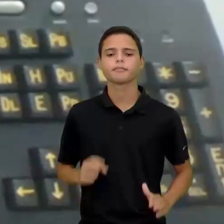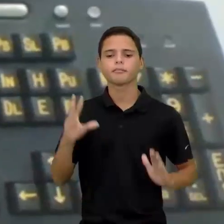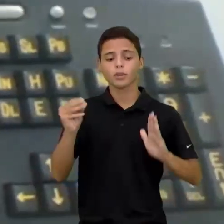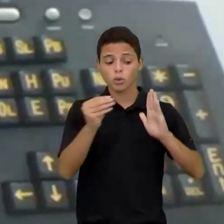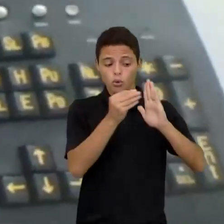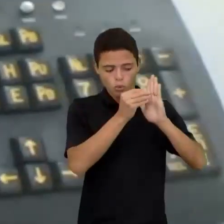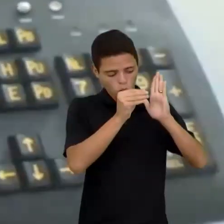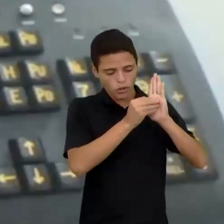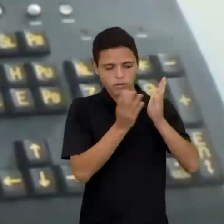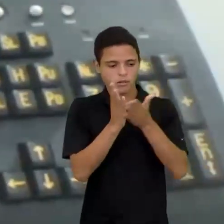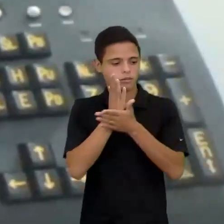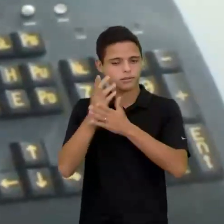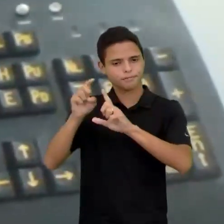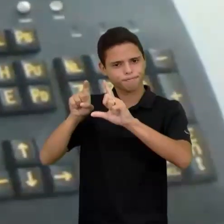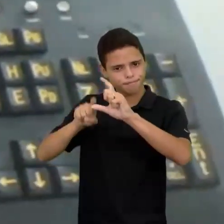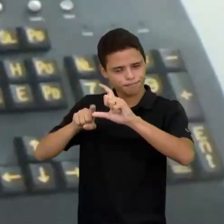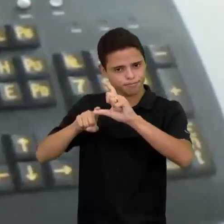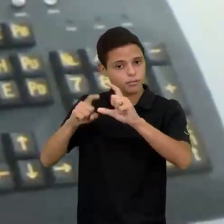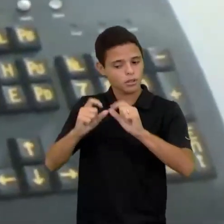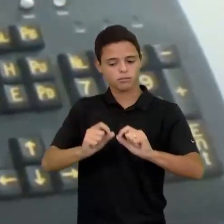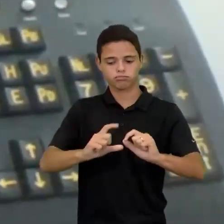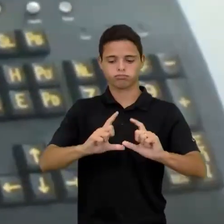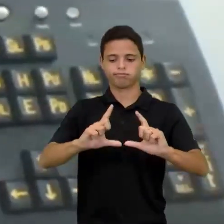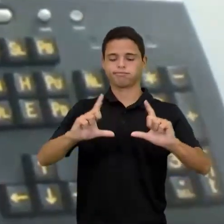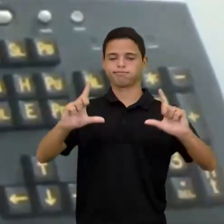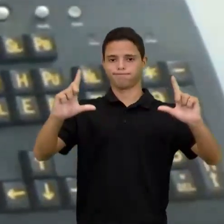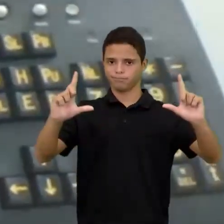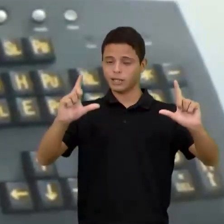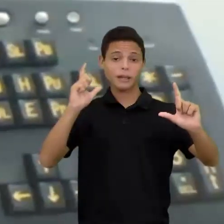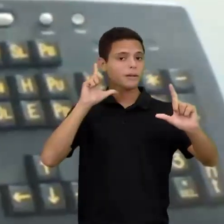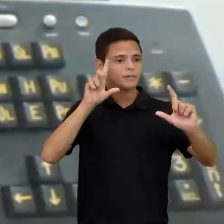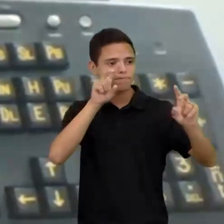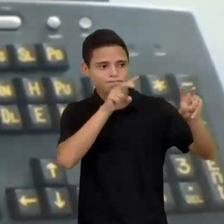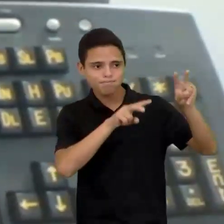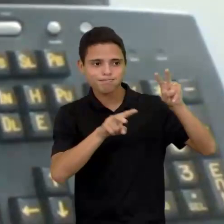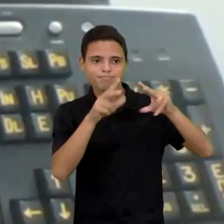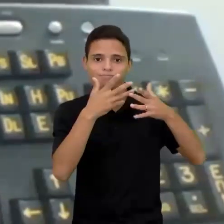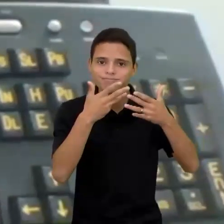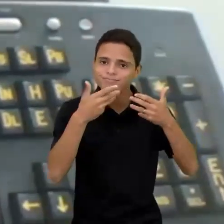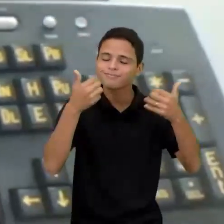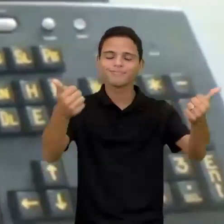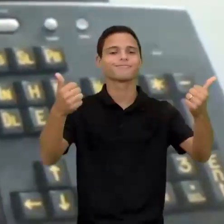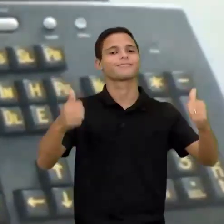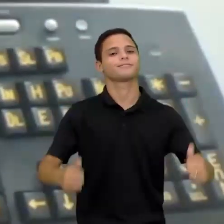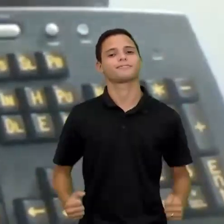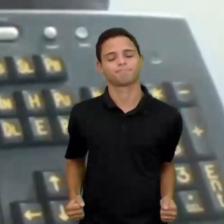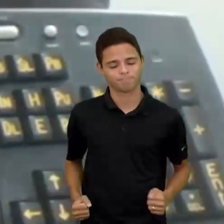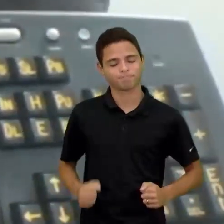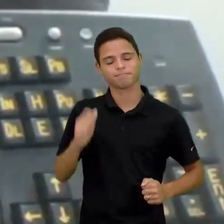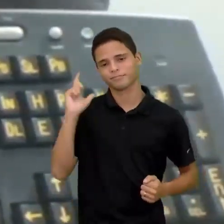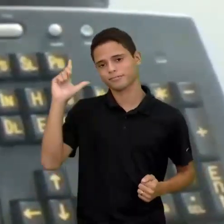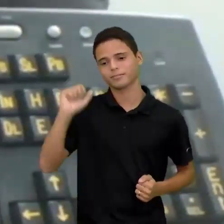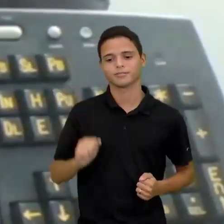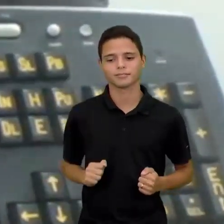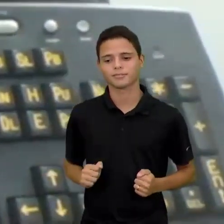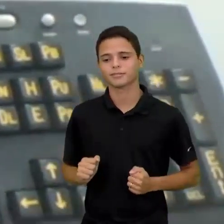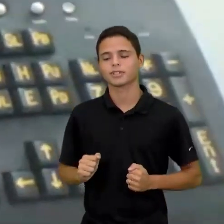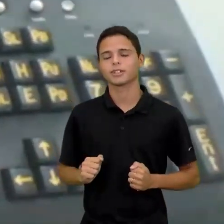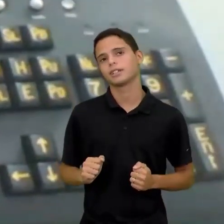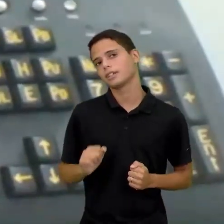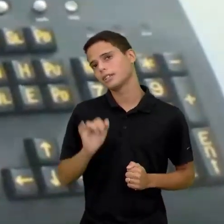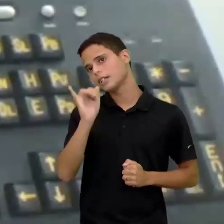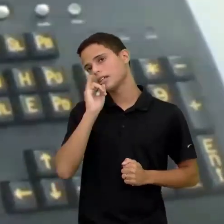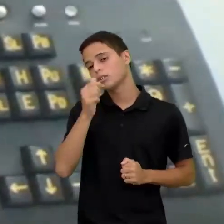as letrinhas um pouco maior, ele vai conseguir, se ele não tiver tanta dificuldade nas mãos,